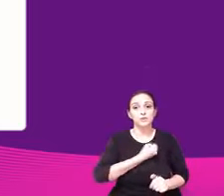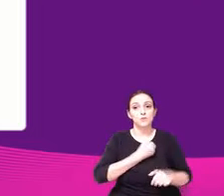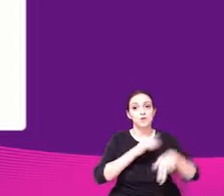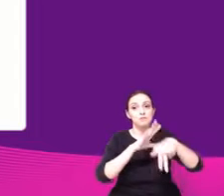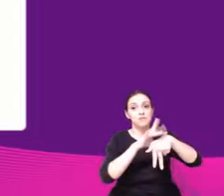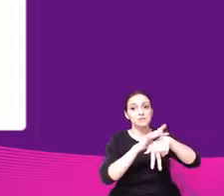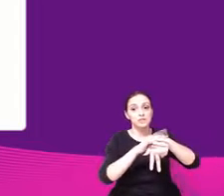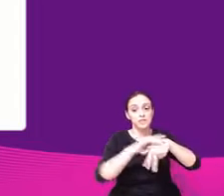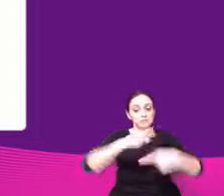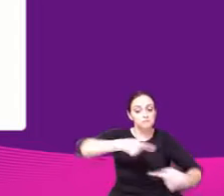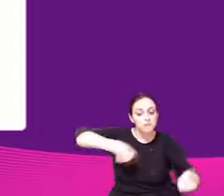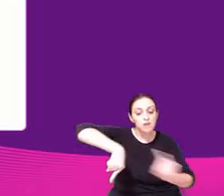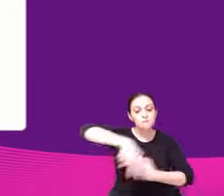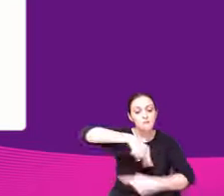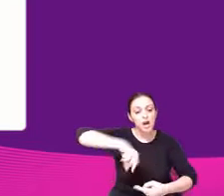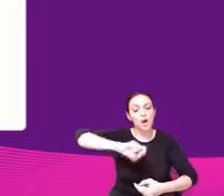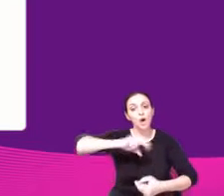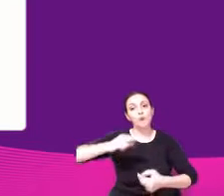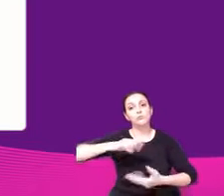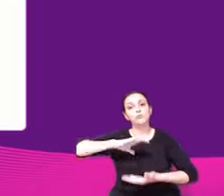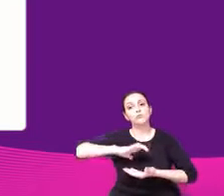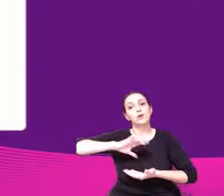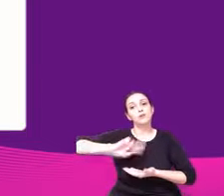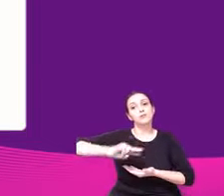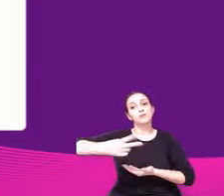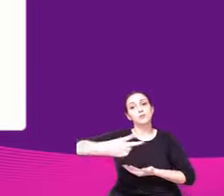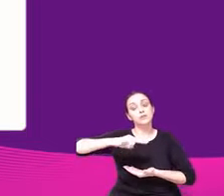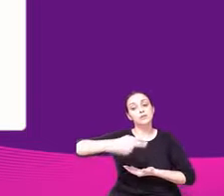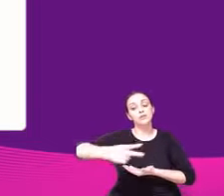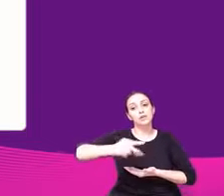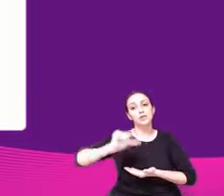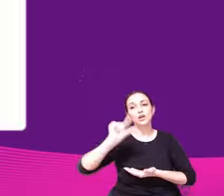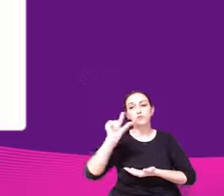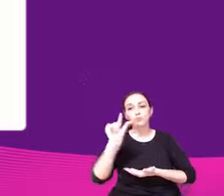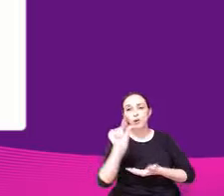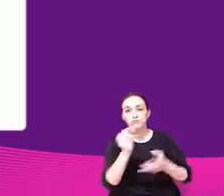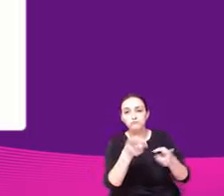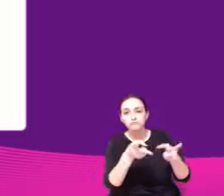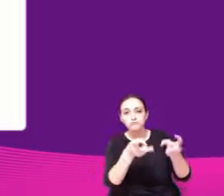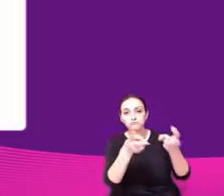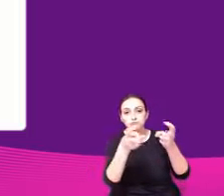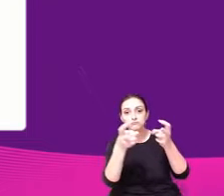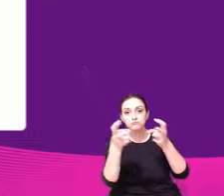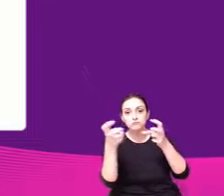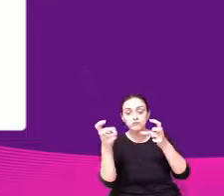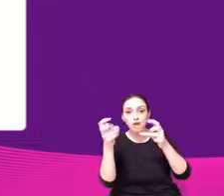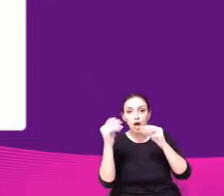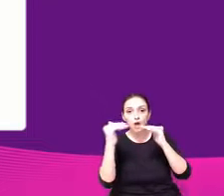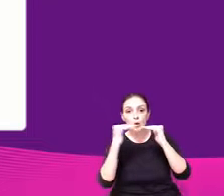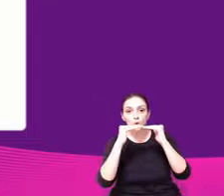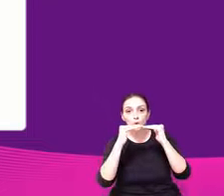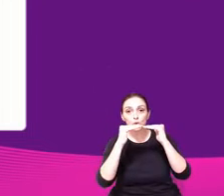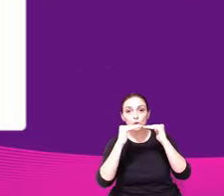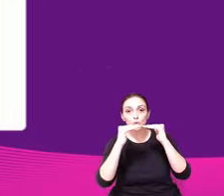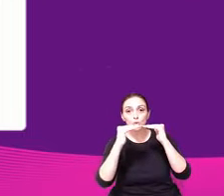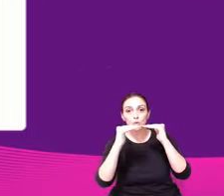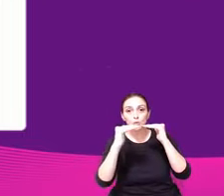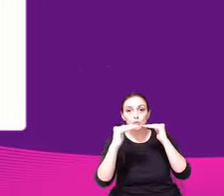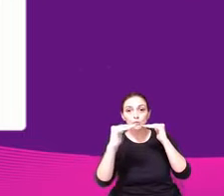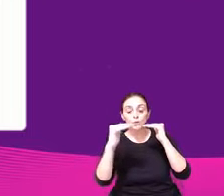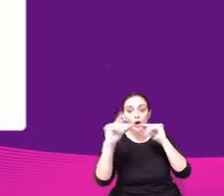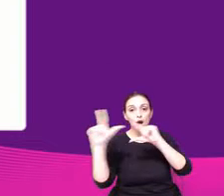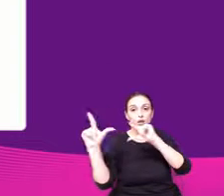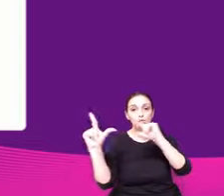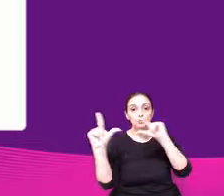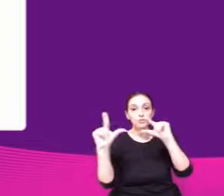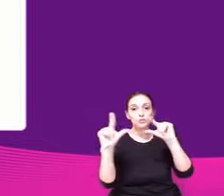ou transplantados, aos poucos você vai ver a estabilização e a redução dessa